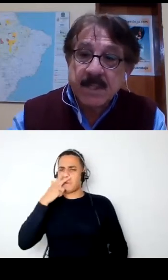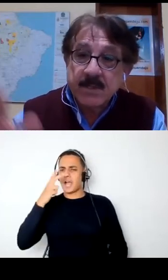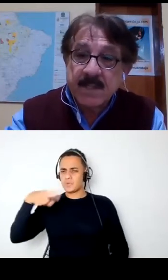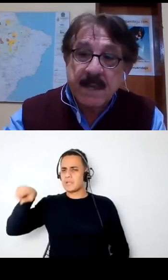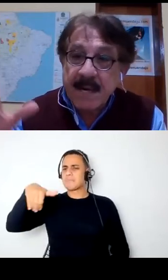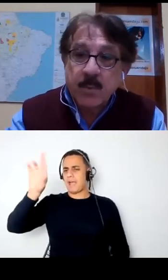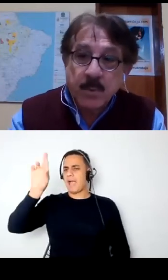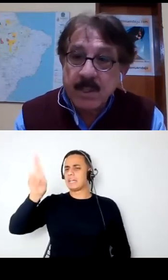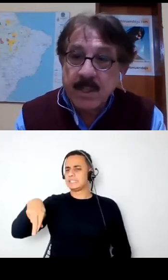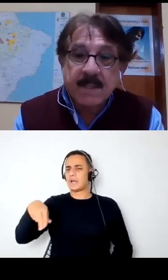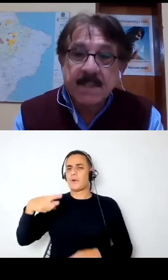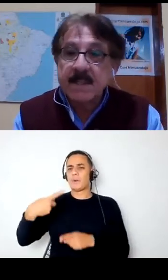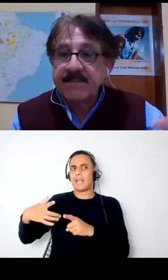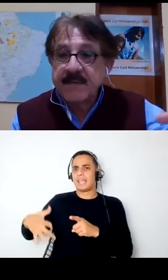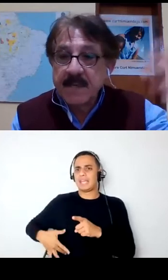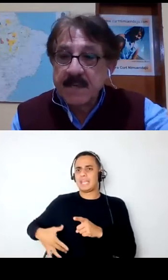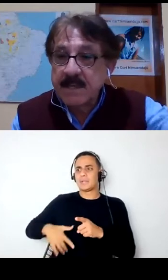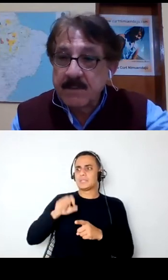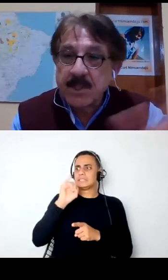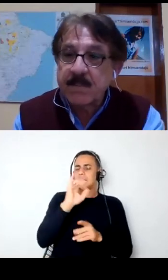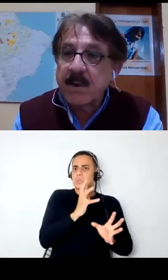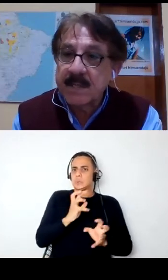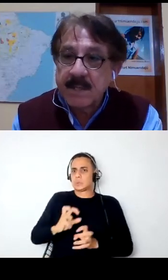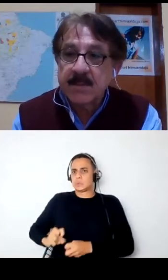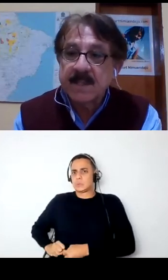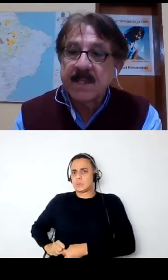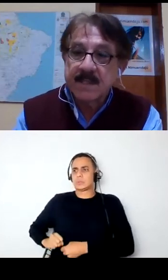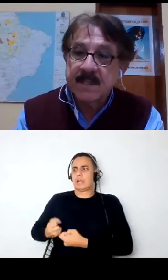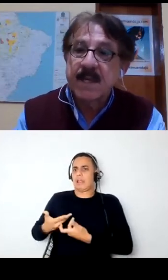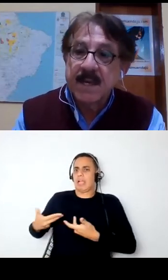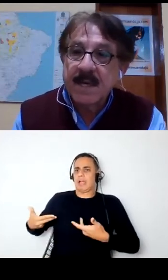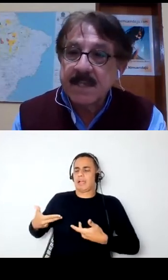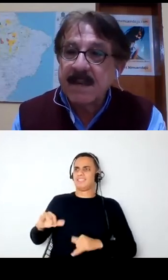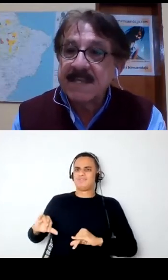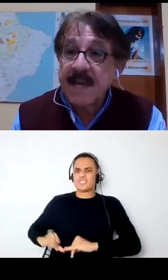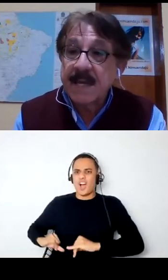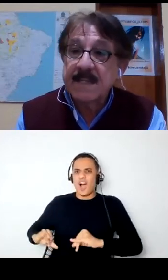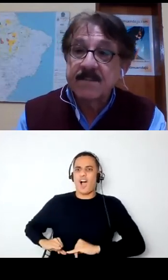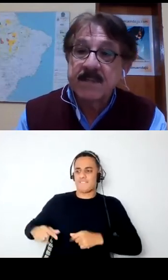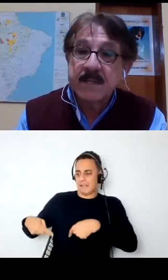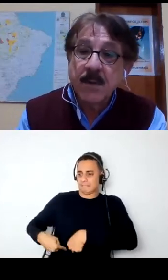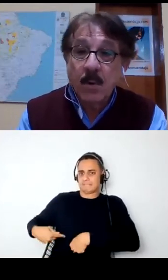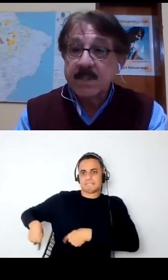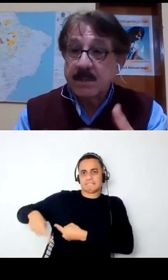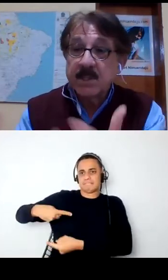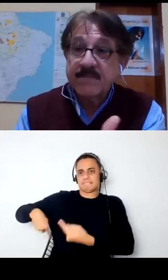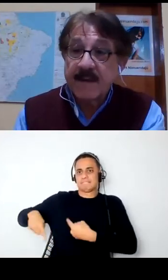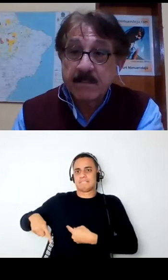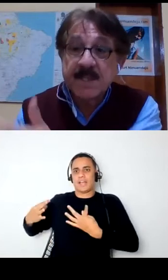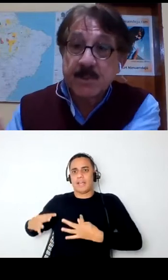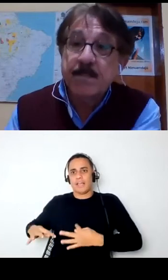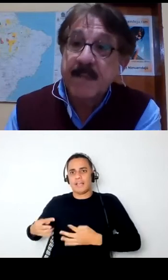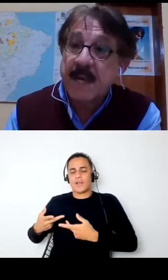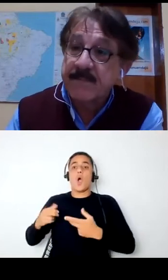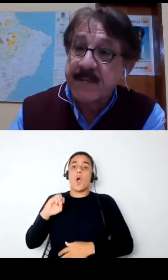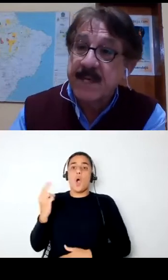sagradas da origem do povo. Fígado, em Tupi ou em Guarani também,